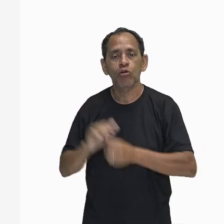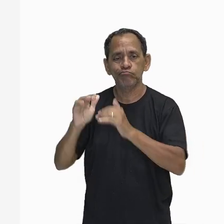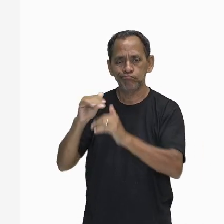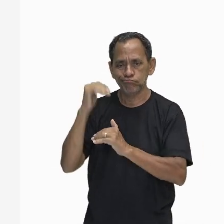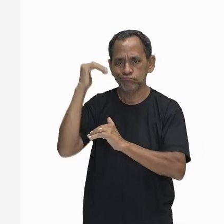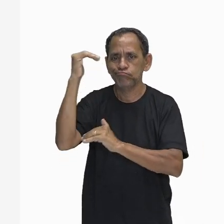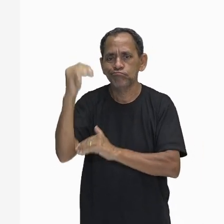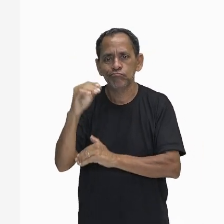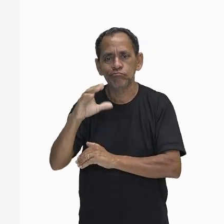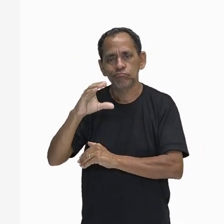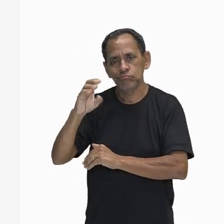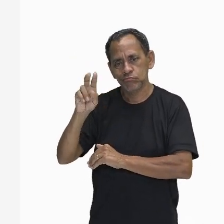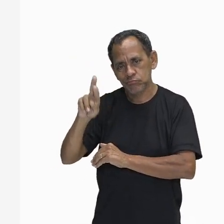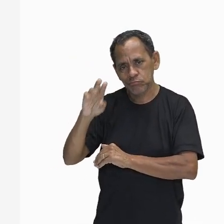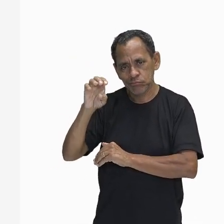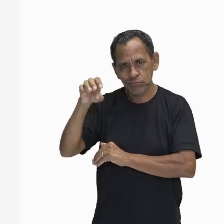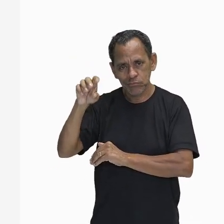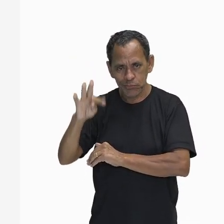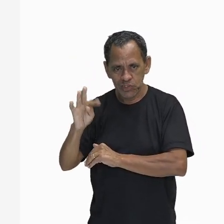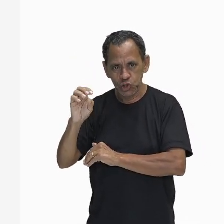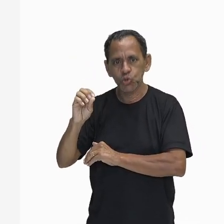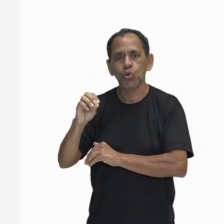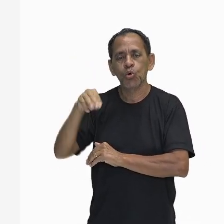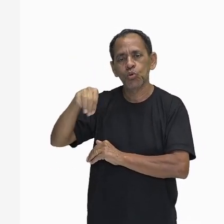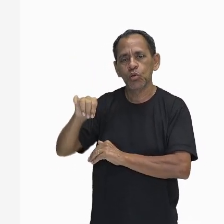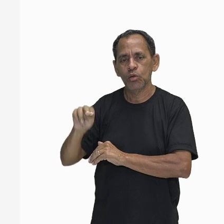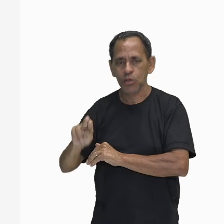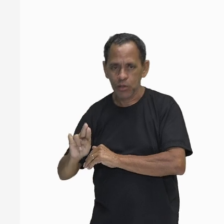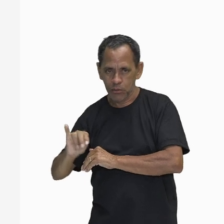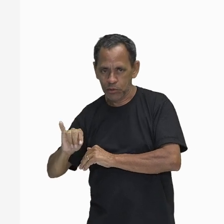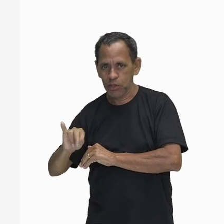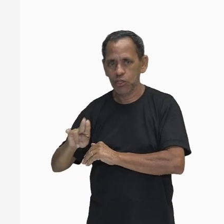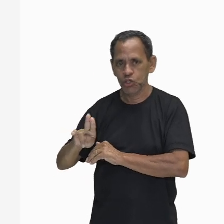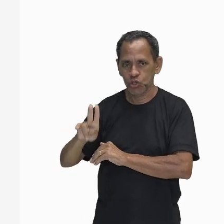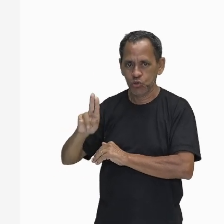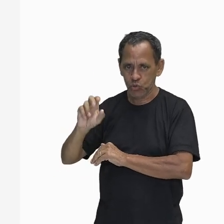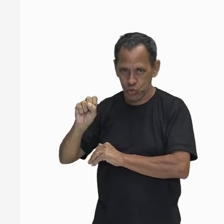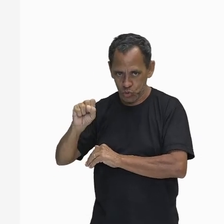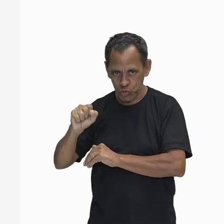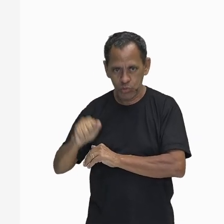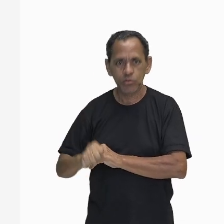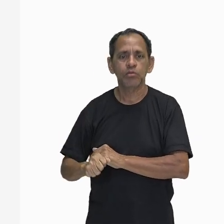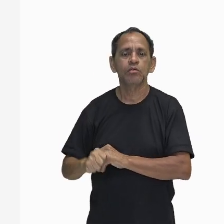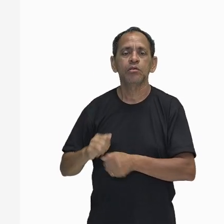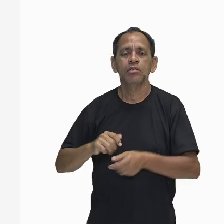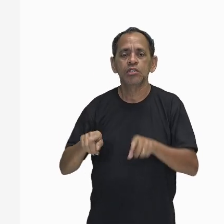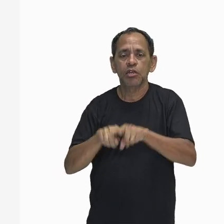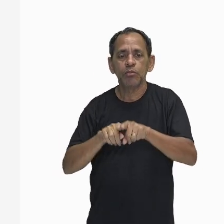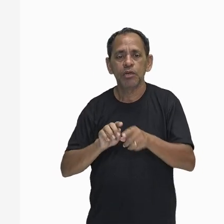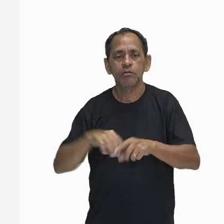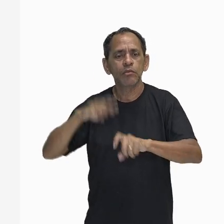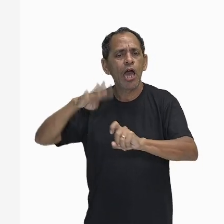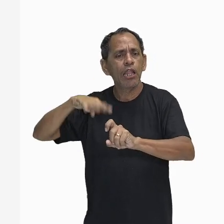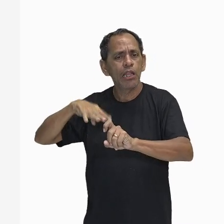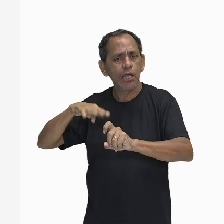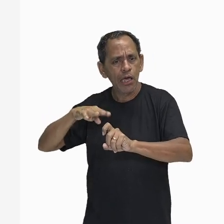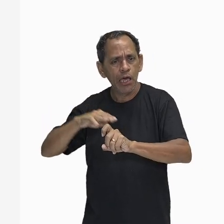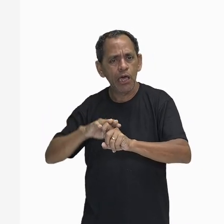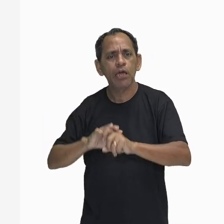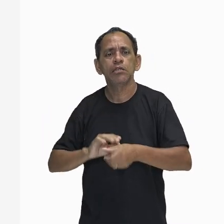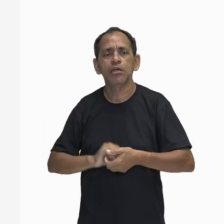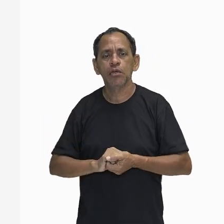cretenses, os Minos. Então a gente vê que a lenda do Minotauro, ela está ilustrando esse período onde